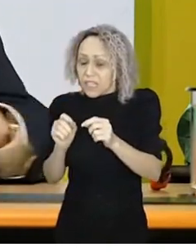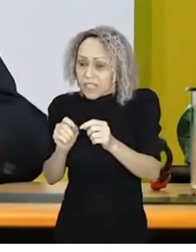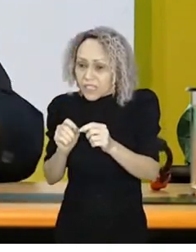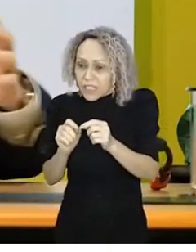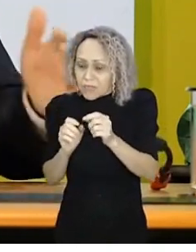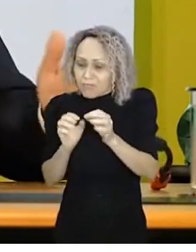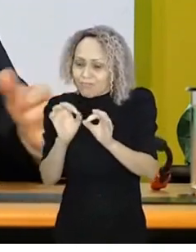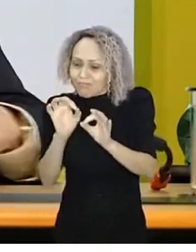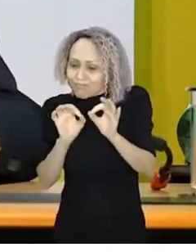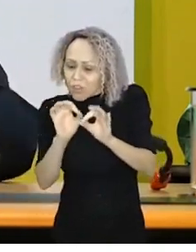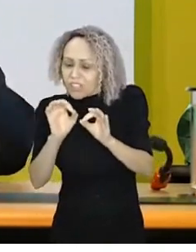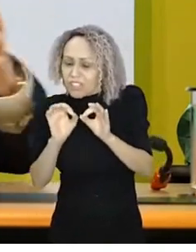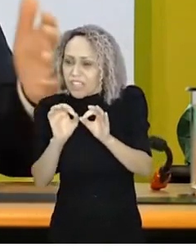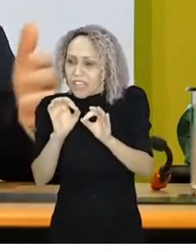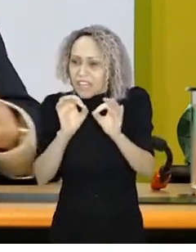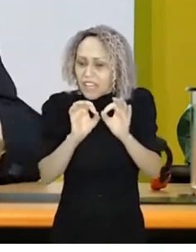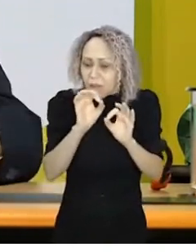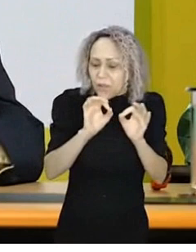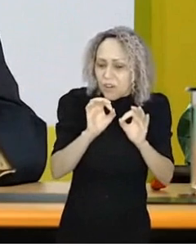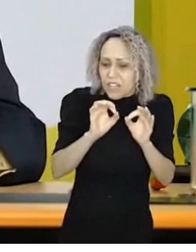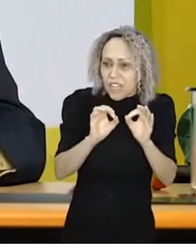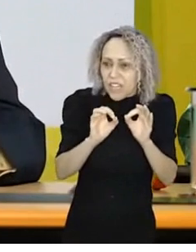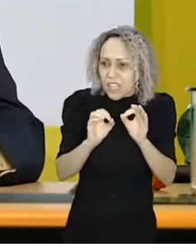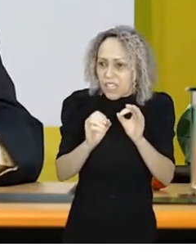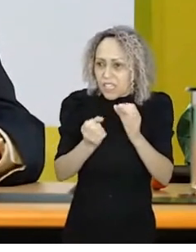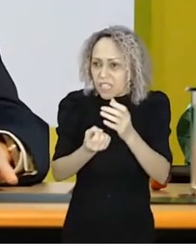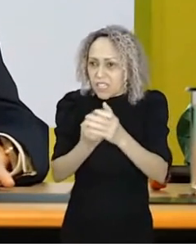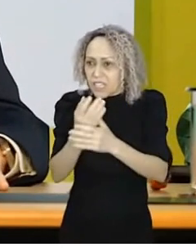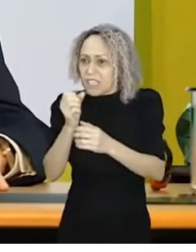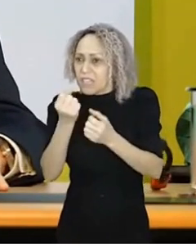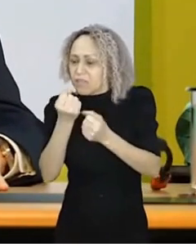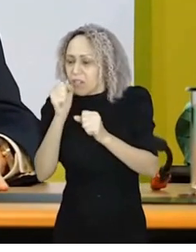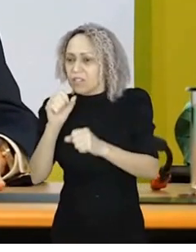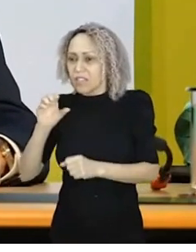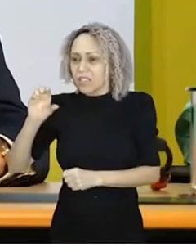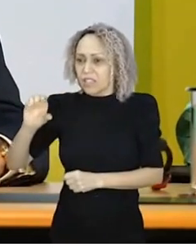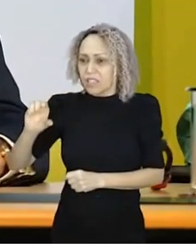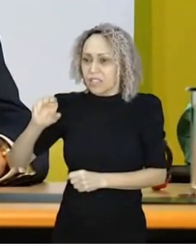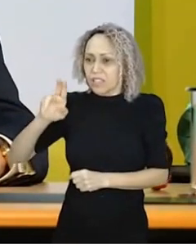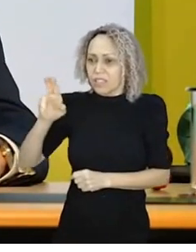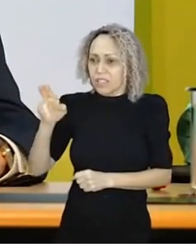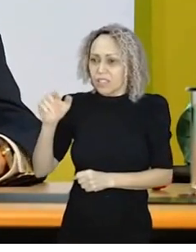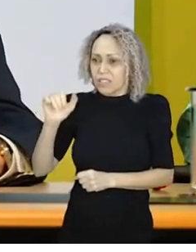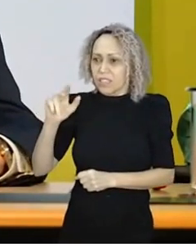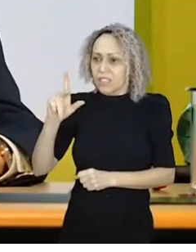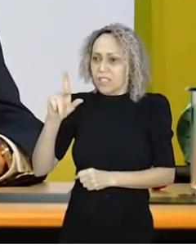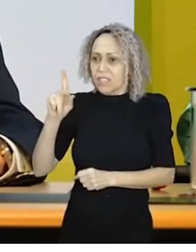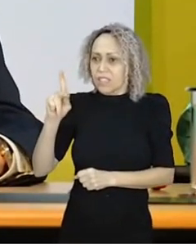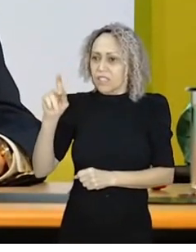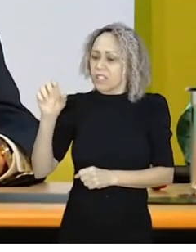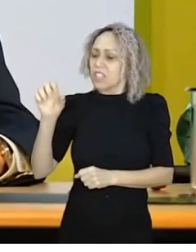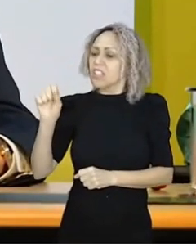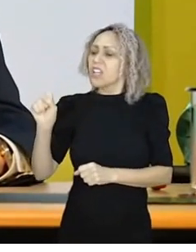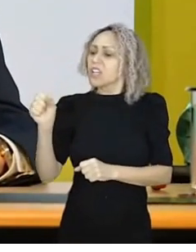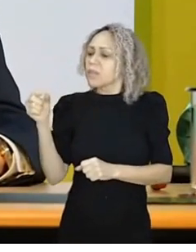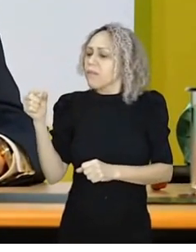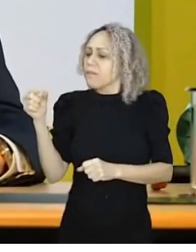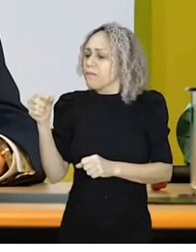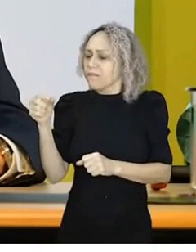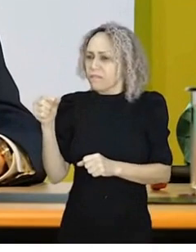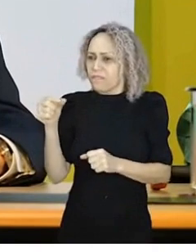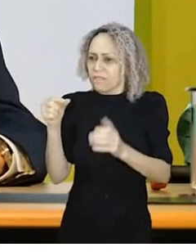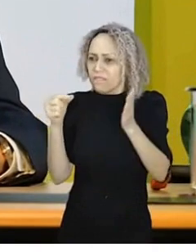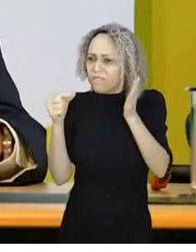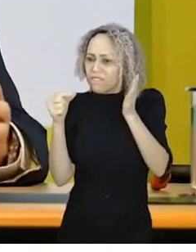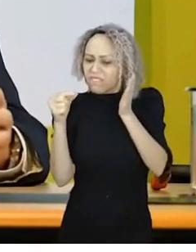nossos telefones, em tudo, nos cartões de banco e assim por diante, só tem uma empresa brasileira que faz isso. E